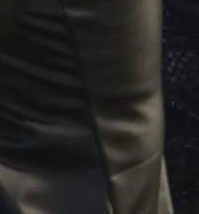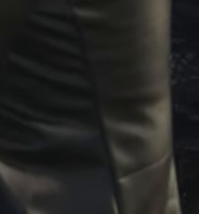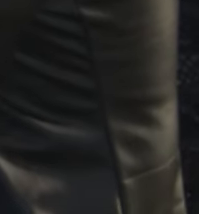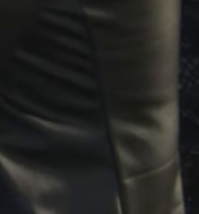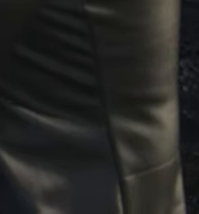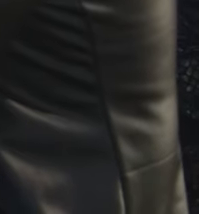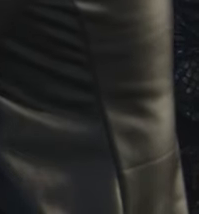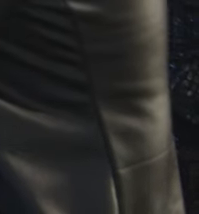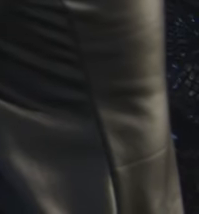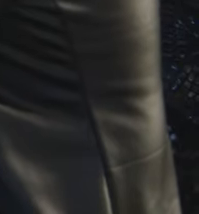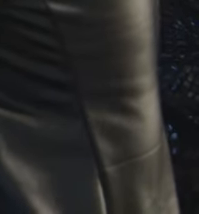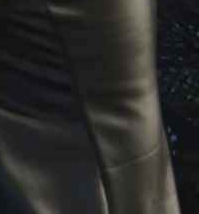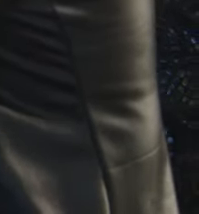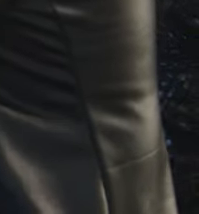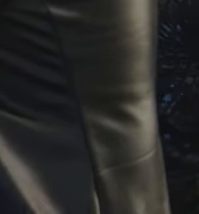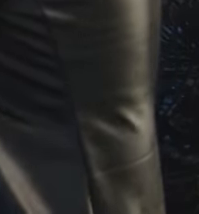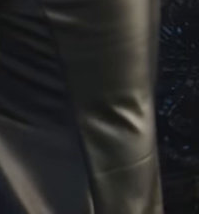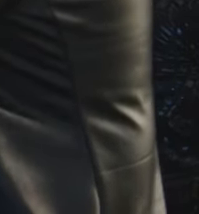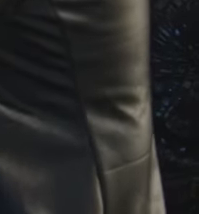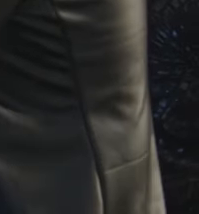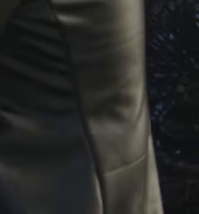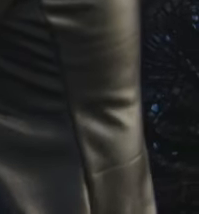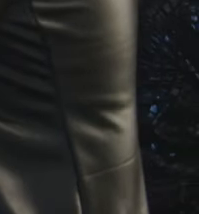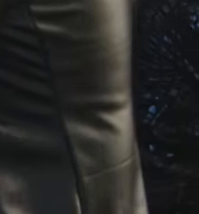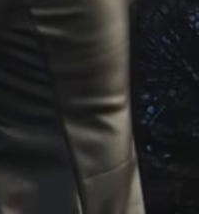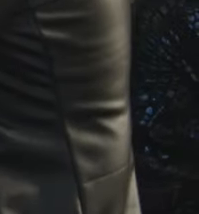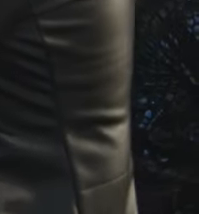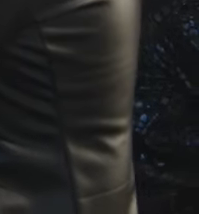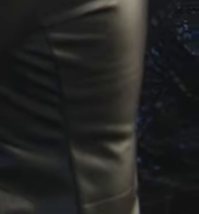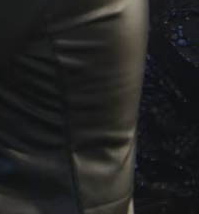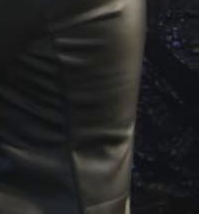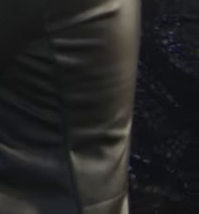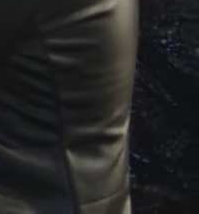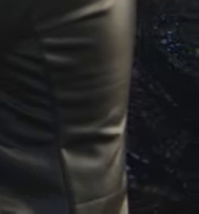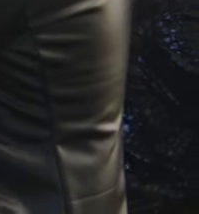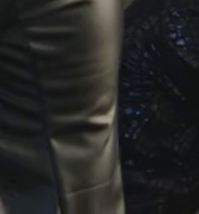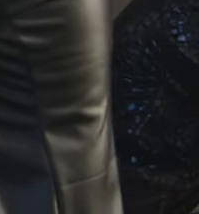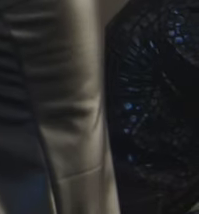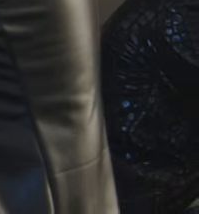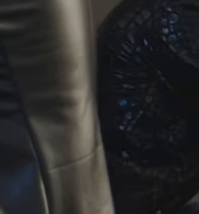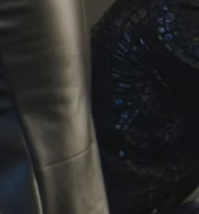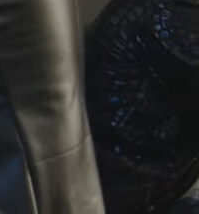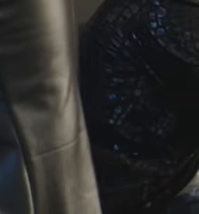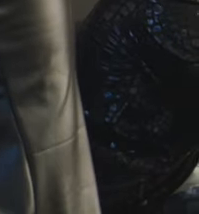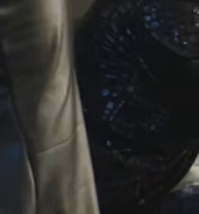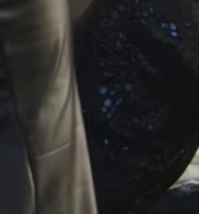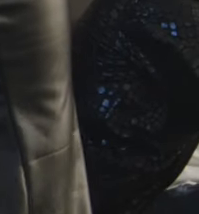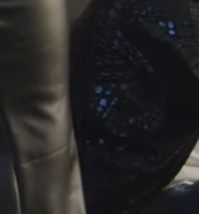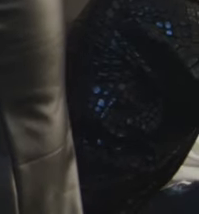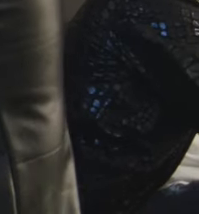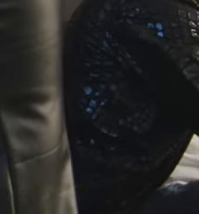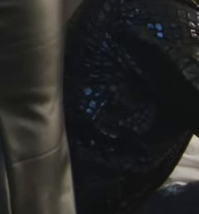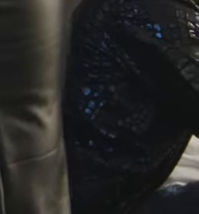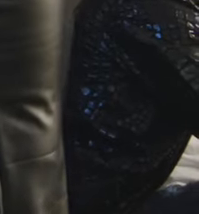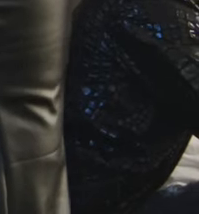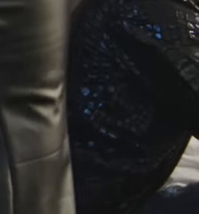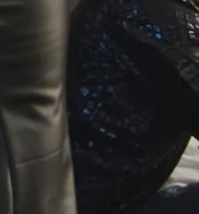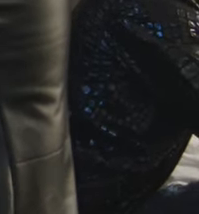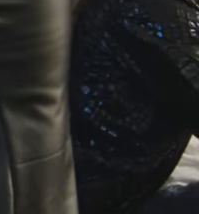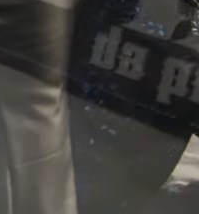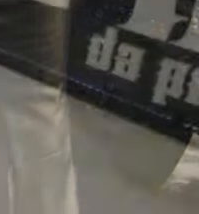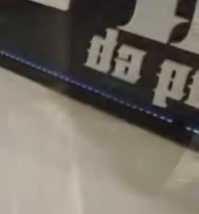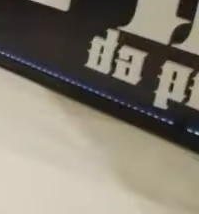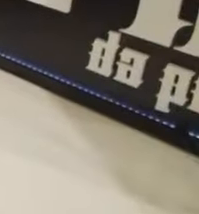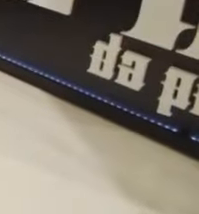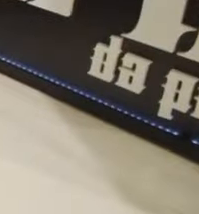E vem fazendo história na subida da favela. Pulou da M7 e foi pra Porsche amarela. De dentro do